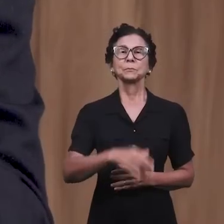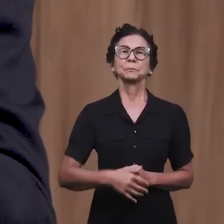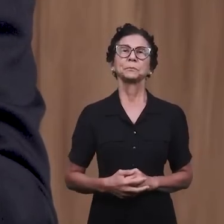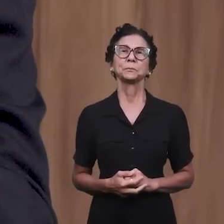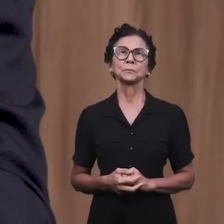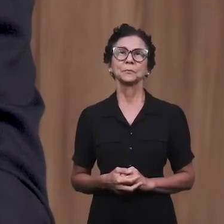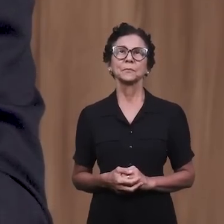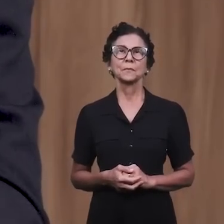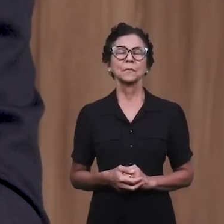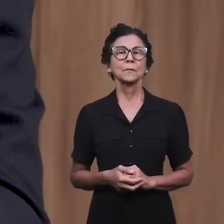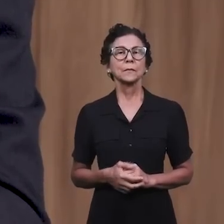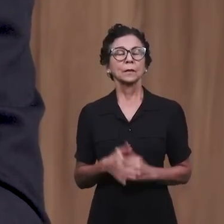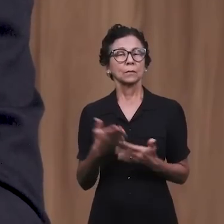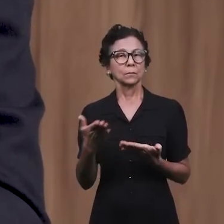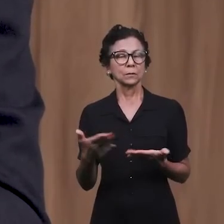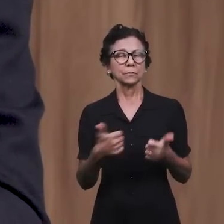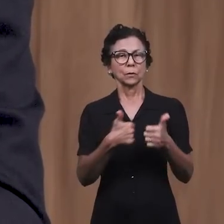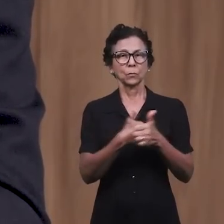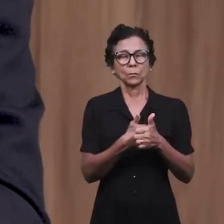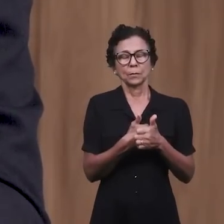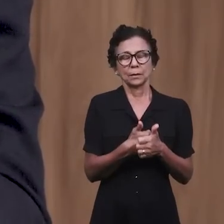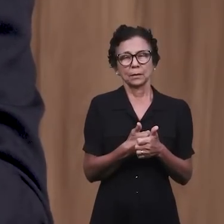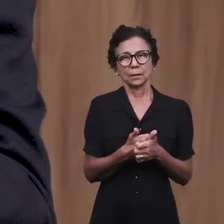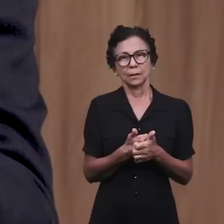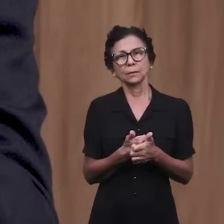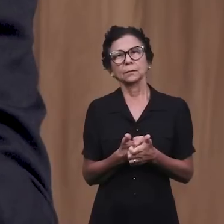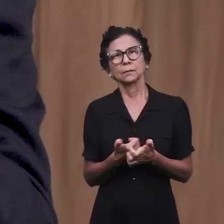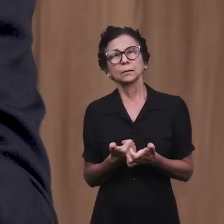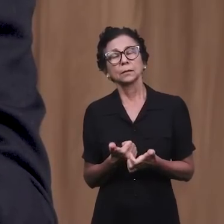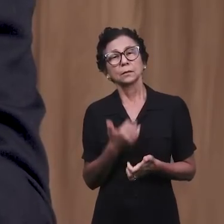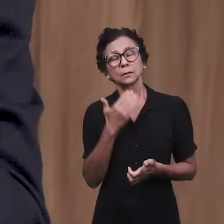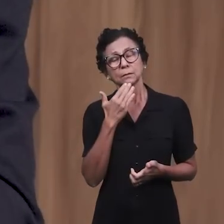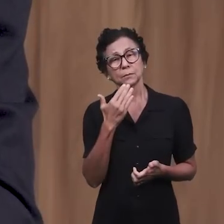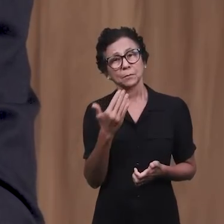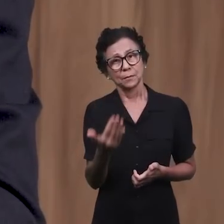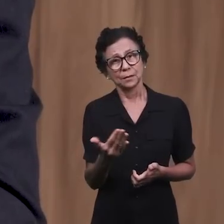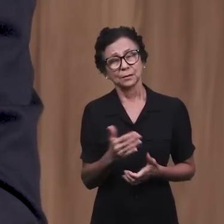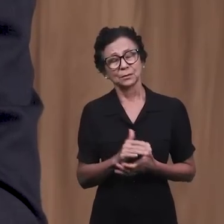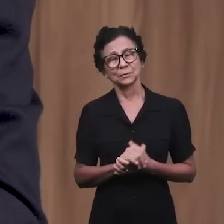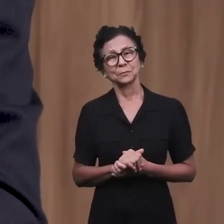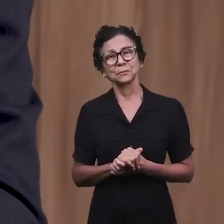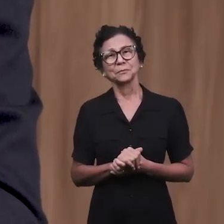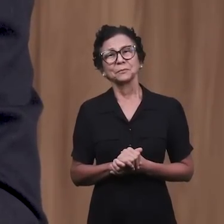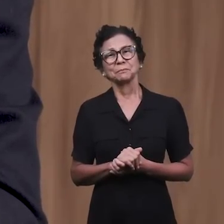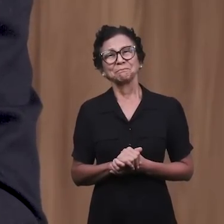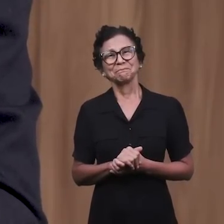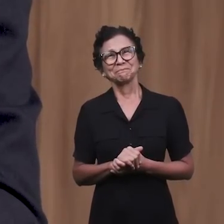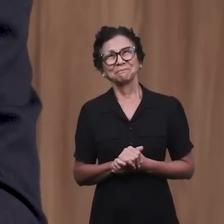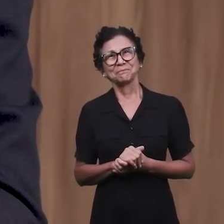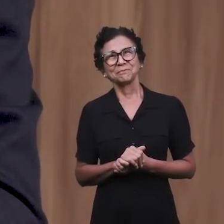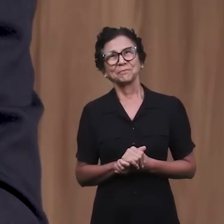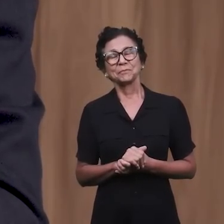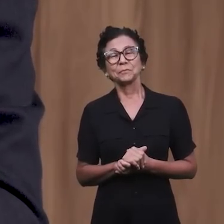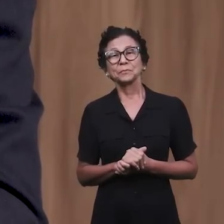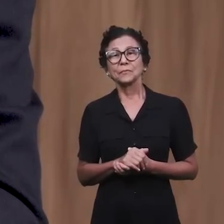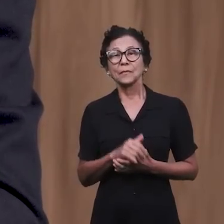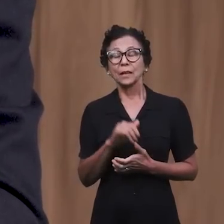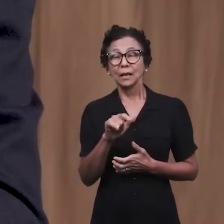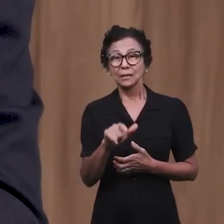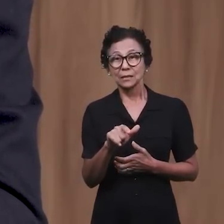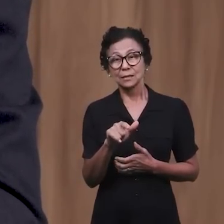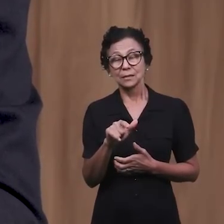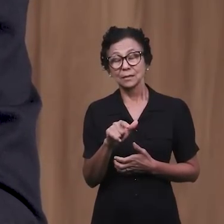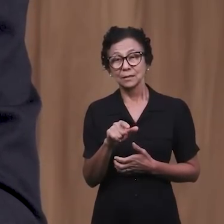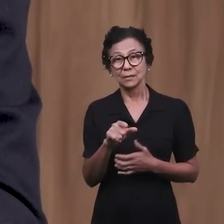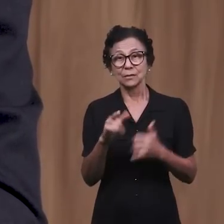você vai acompanhar conosco. Eu peço até que na sua colaboração faça o seu comentário. Se você estiver